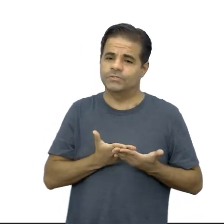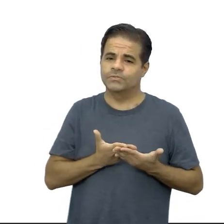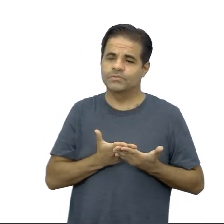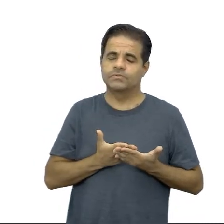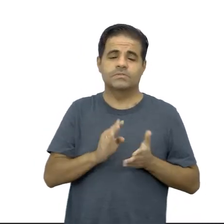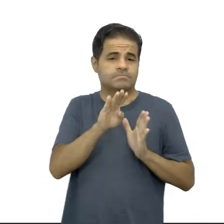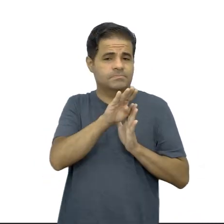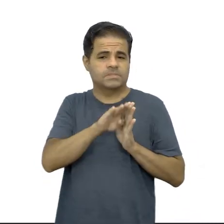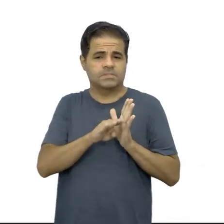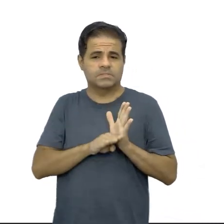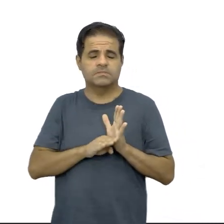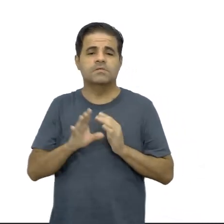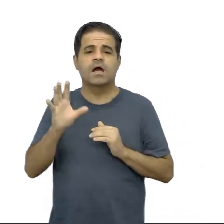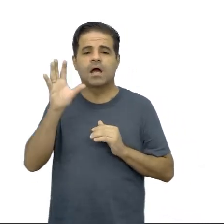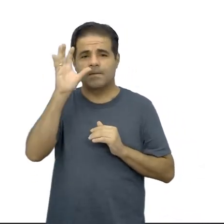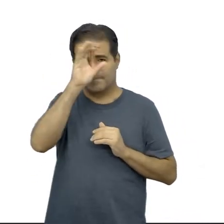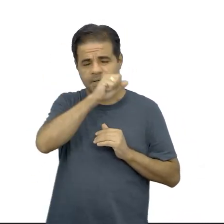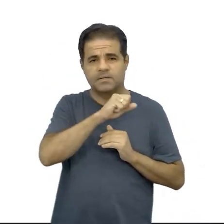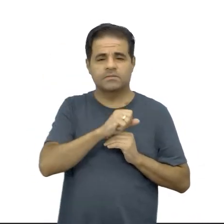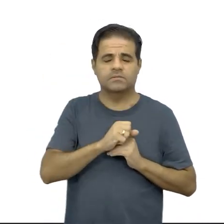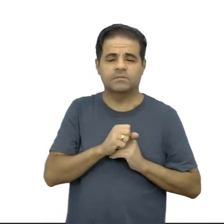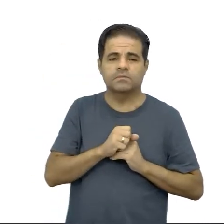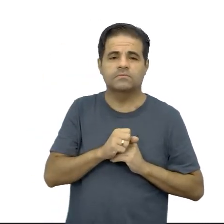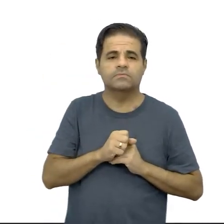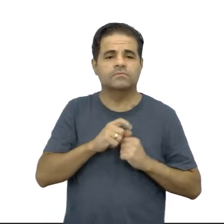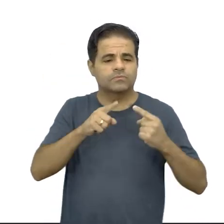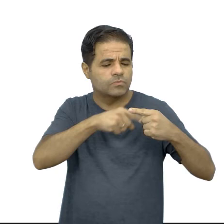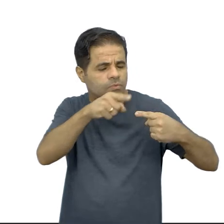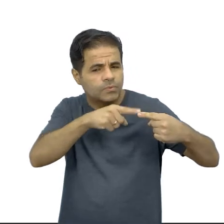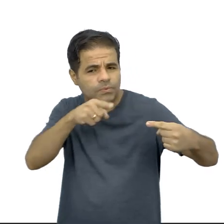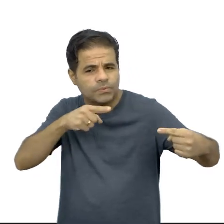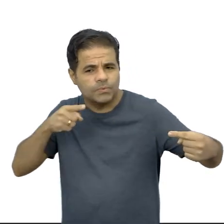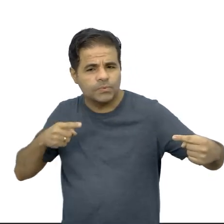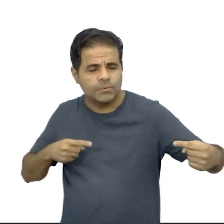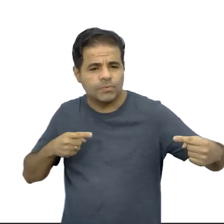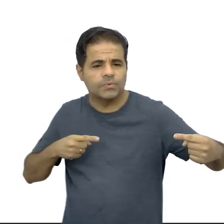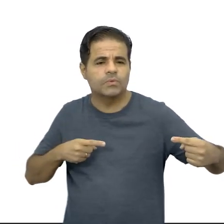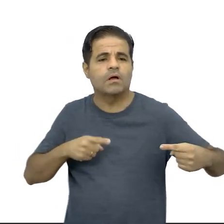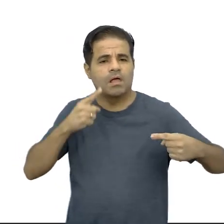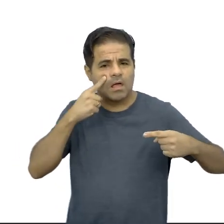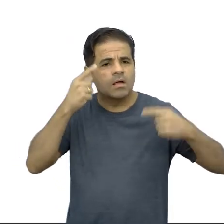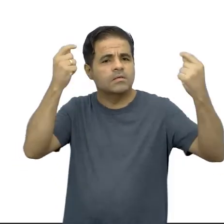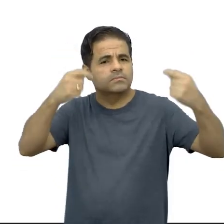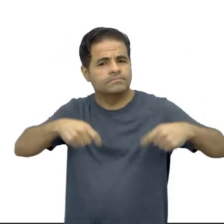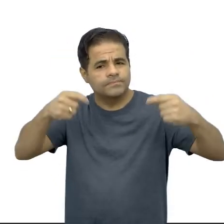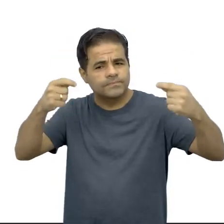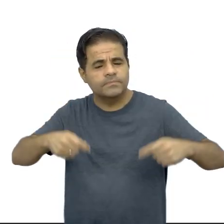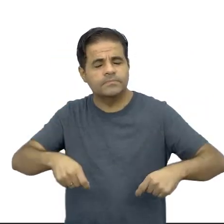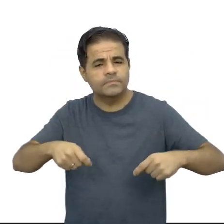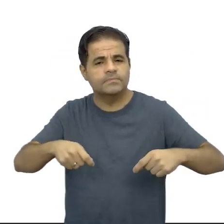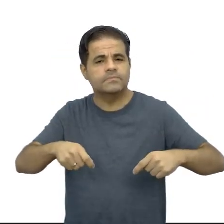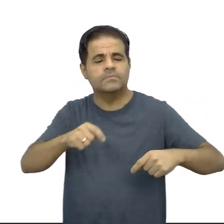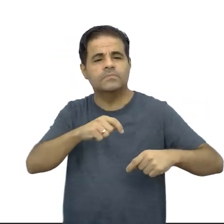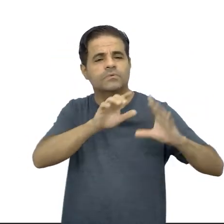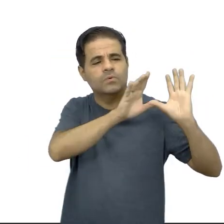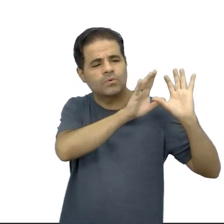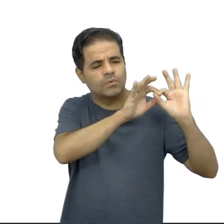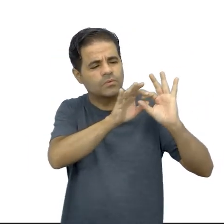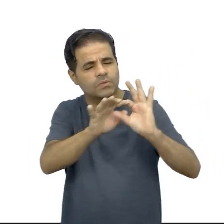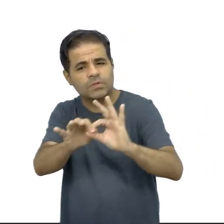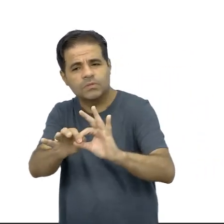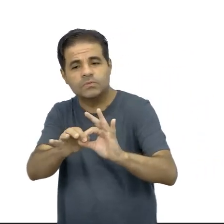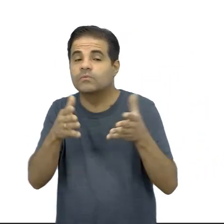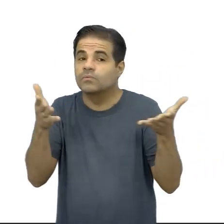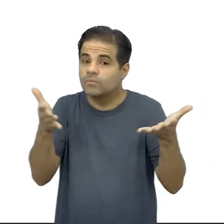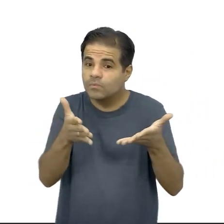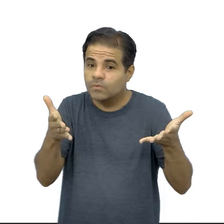esse princípio de aprendizagem em espiral nunca foi tão necessário quanto no contexto atual que nós